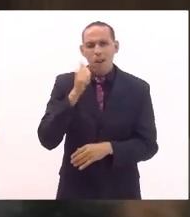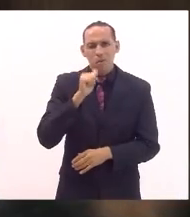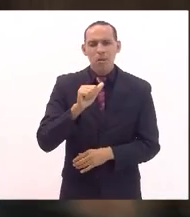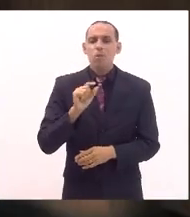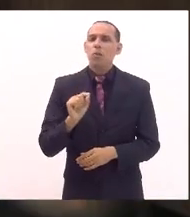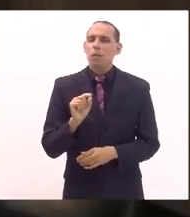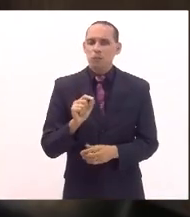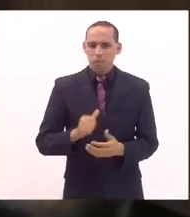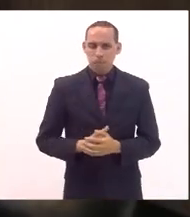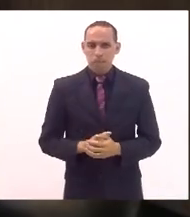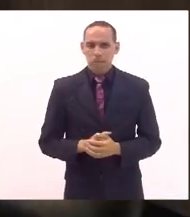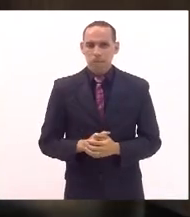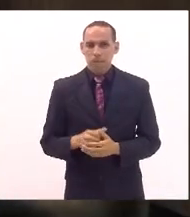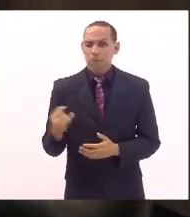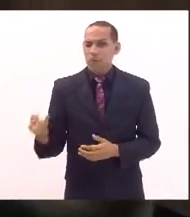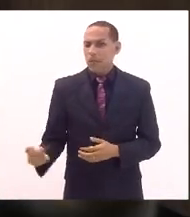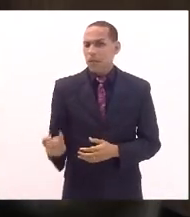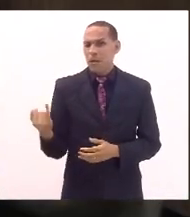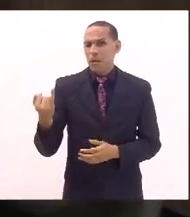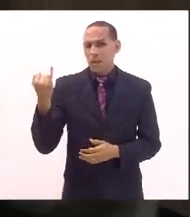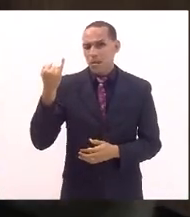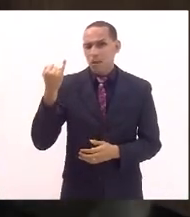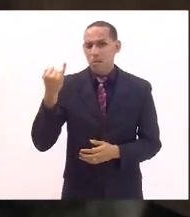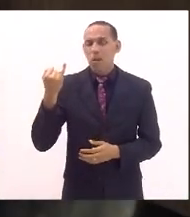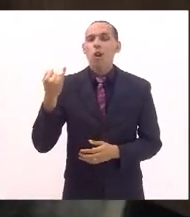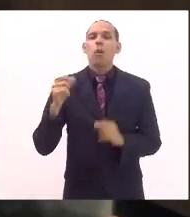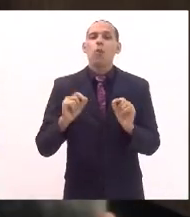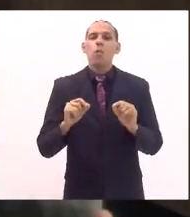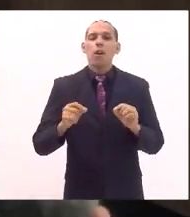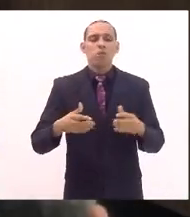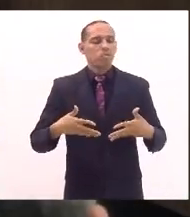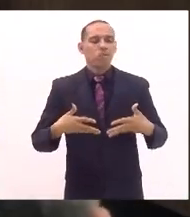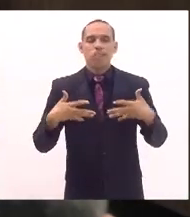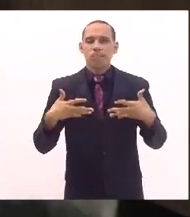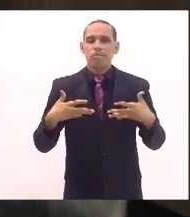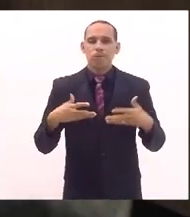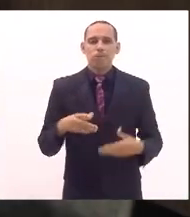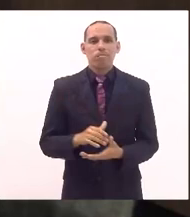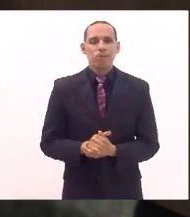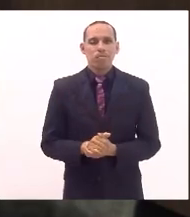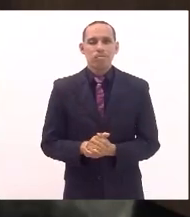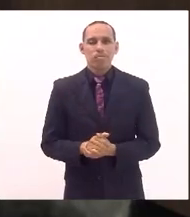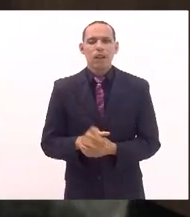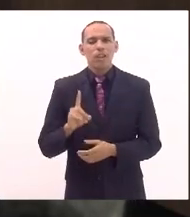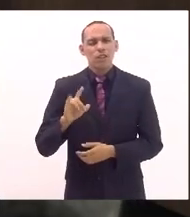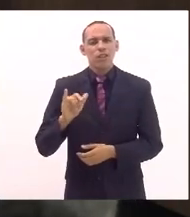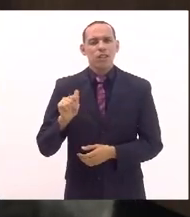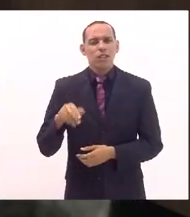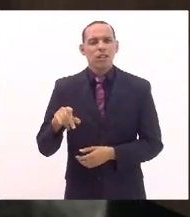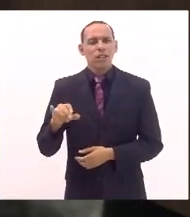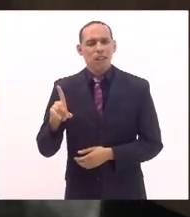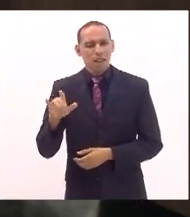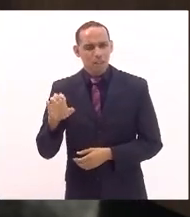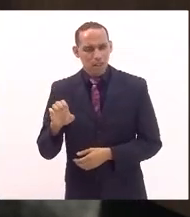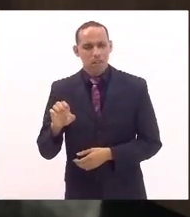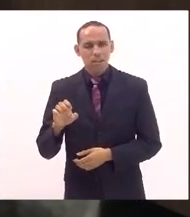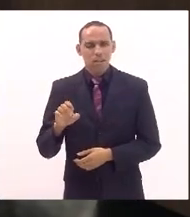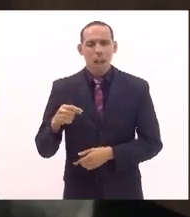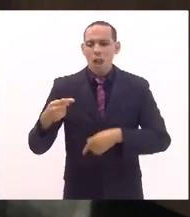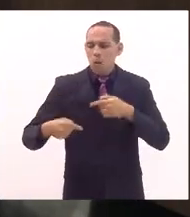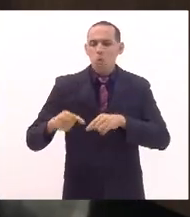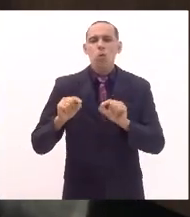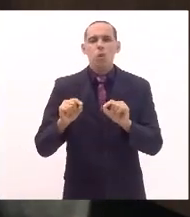dessa casa da importância da dignidade tantos deputados que discutem com diversas categorias